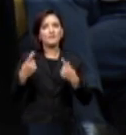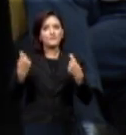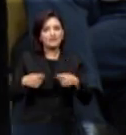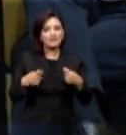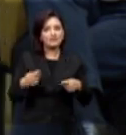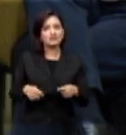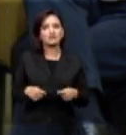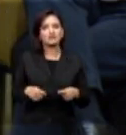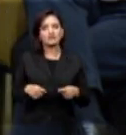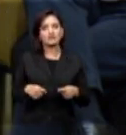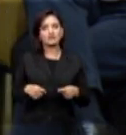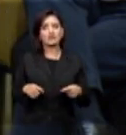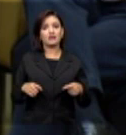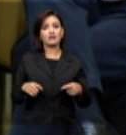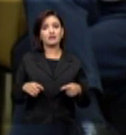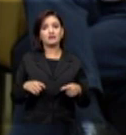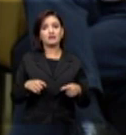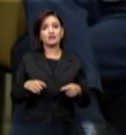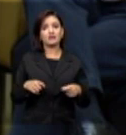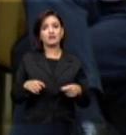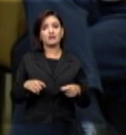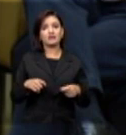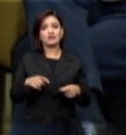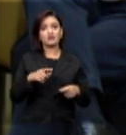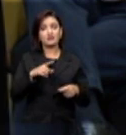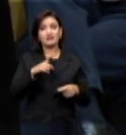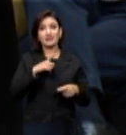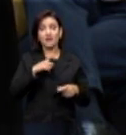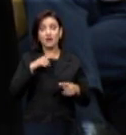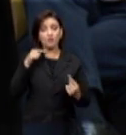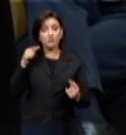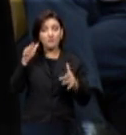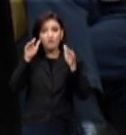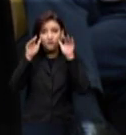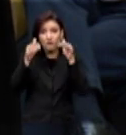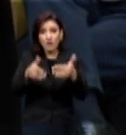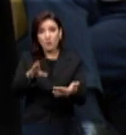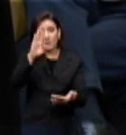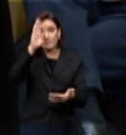ser, e tão somente deve ser, o interesse público,